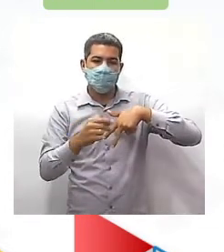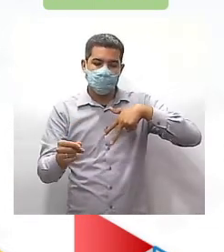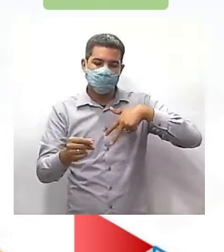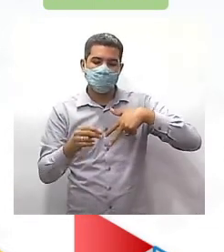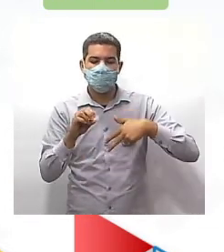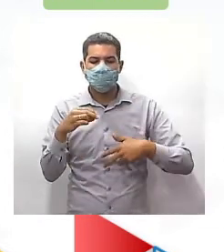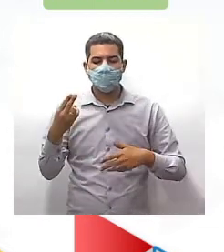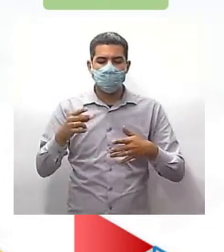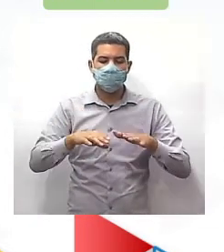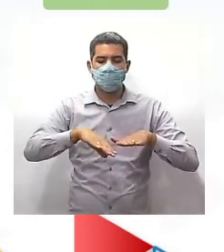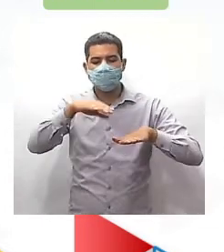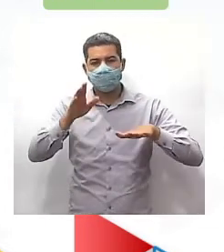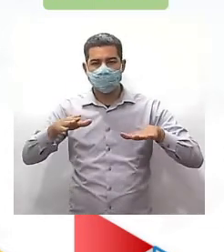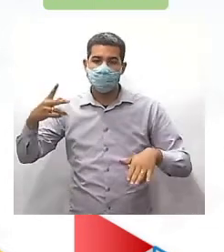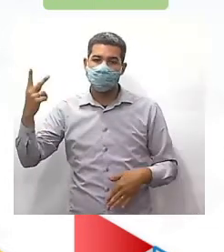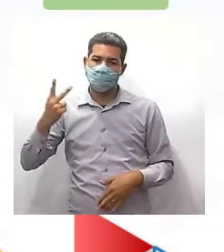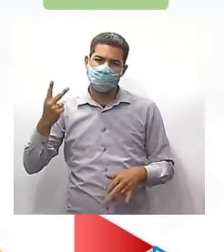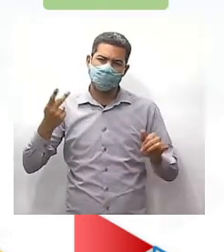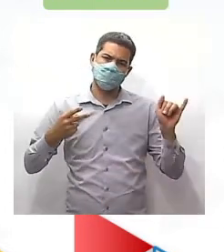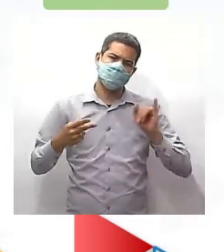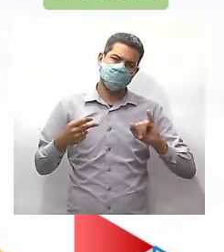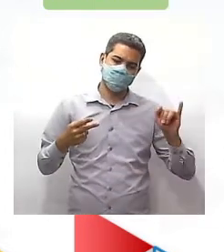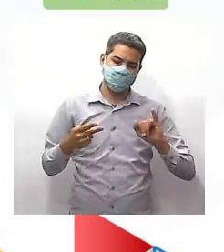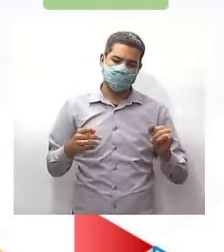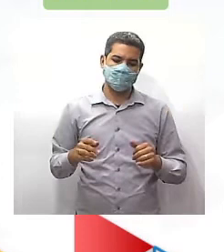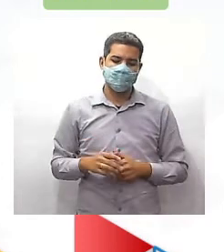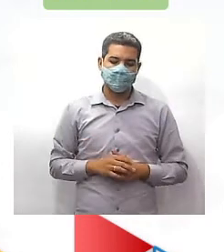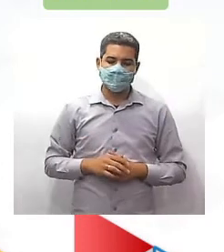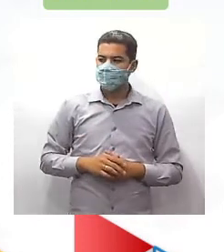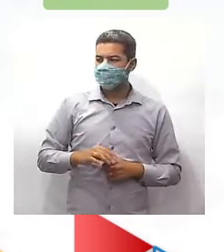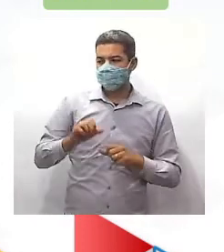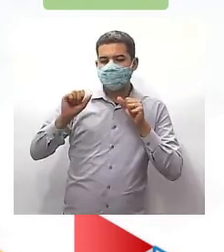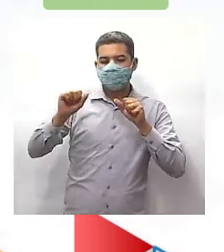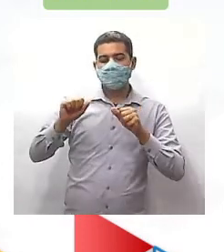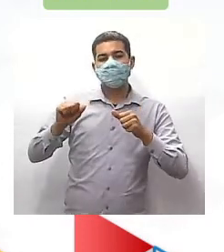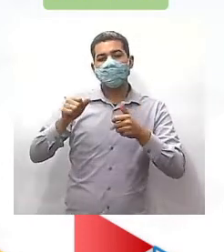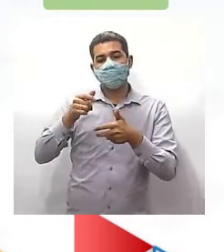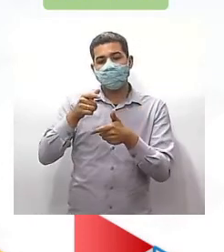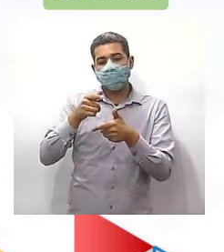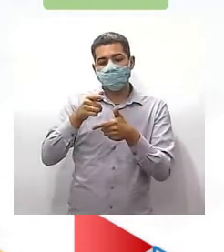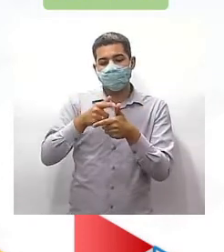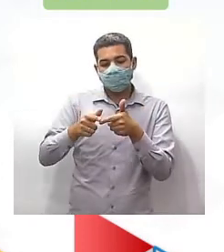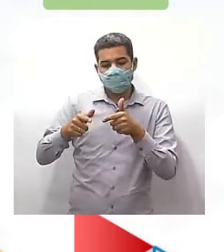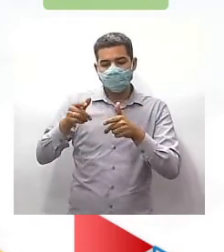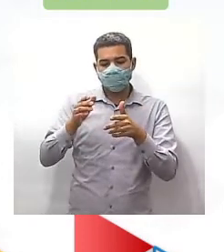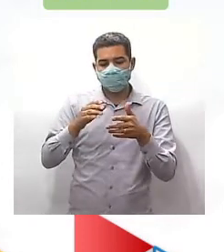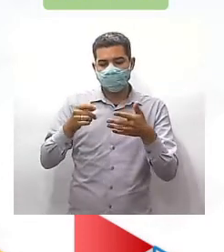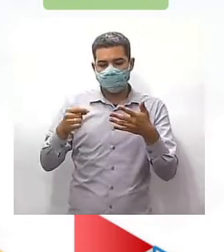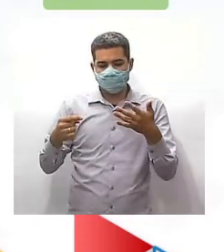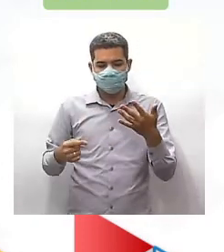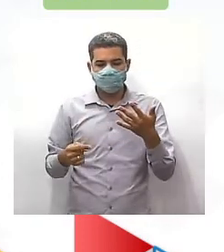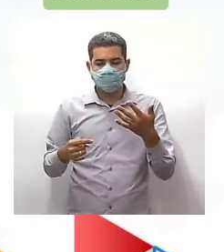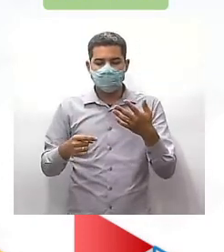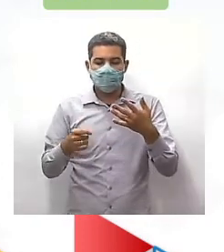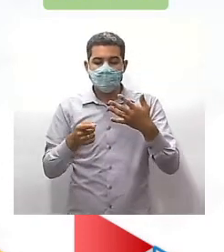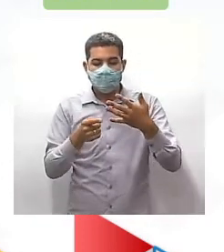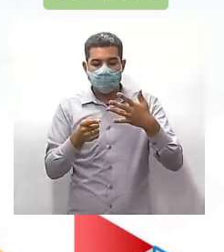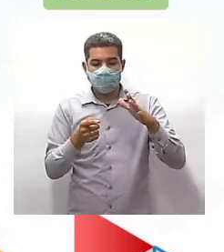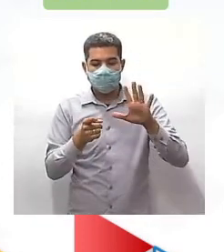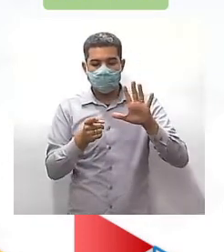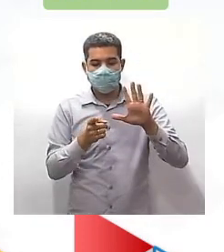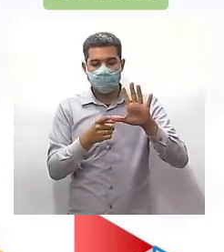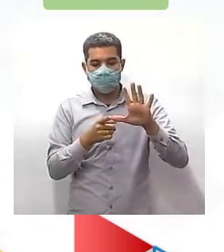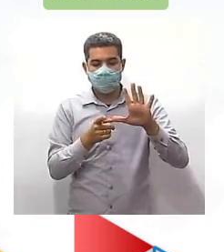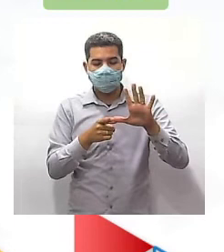mediana ela pode ser par ou ímpar. E a mediana ela pode ser subdividida. Lembre-se que mediana é ponto médio. Mediana já